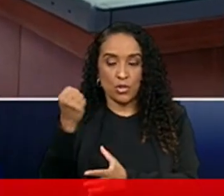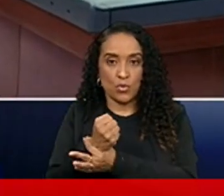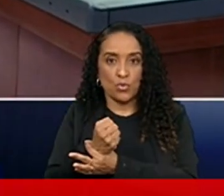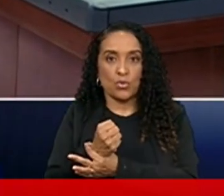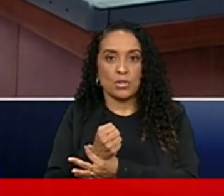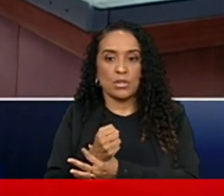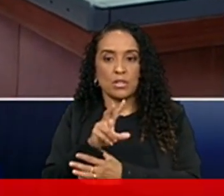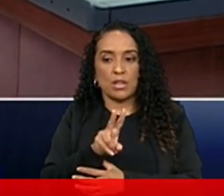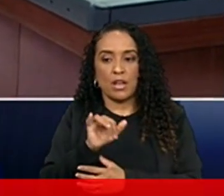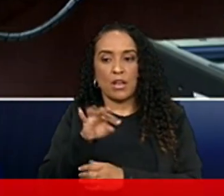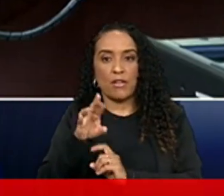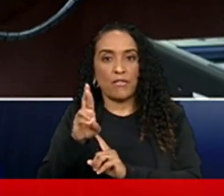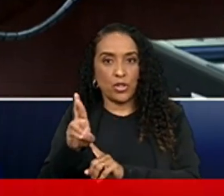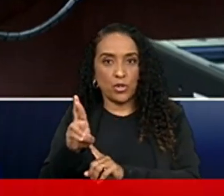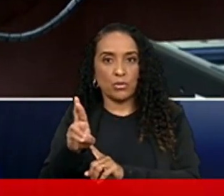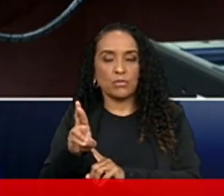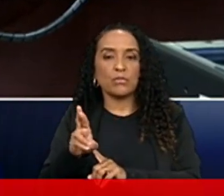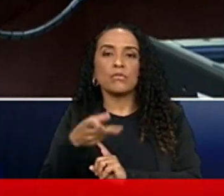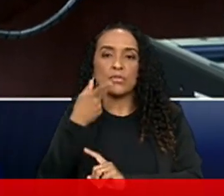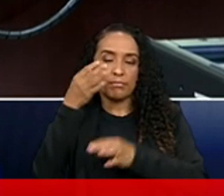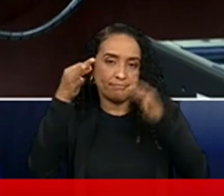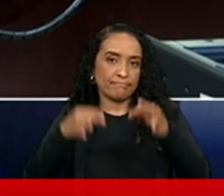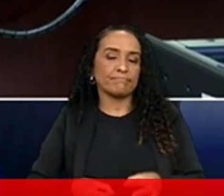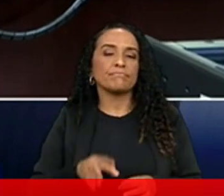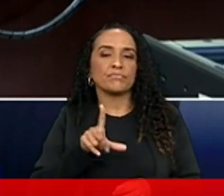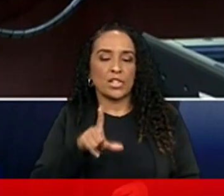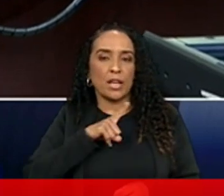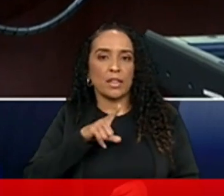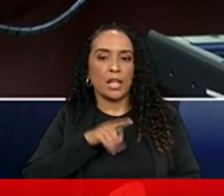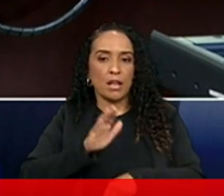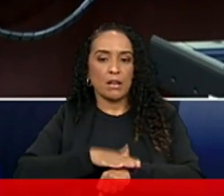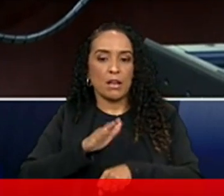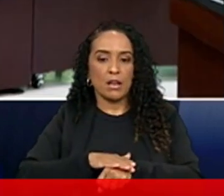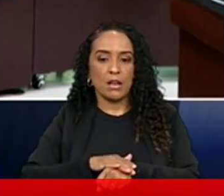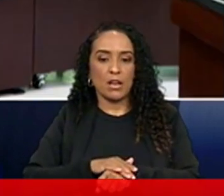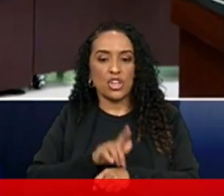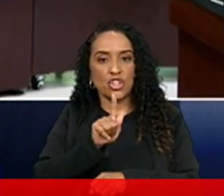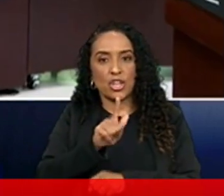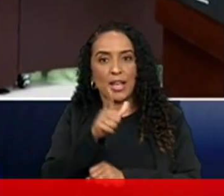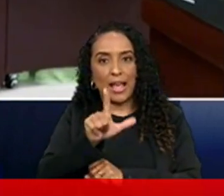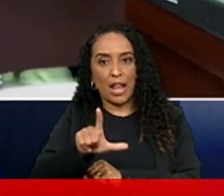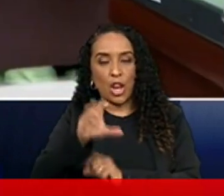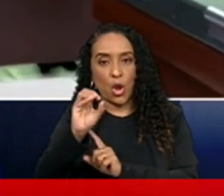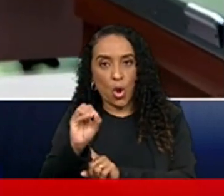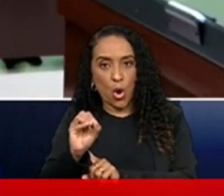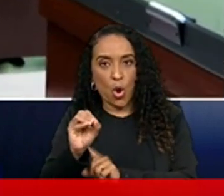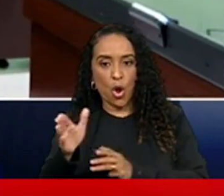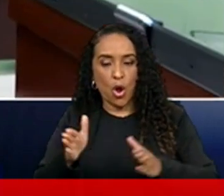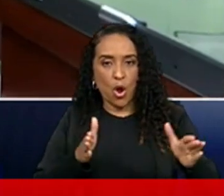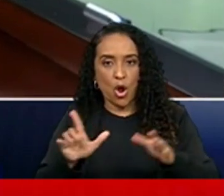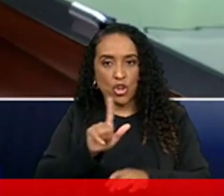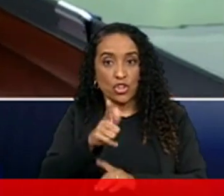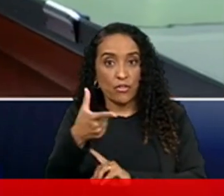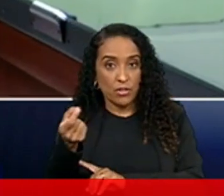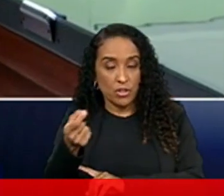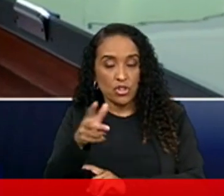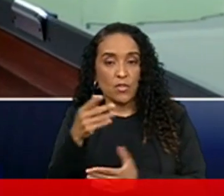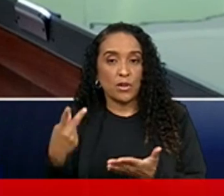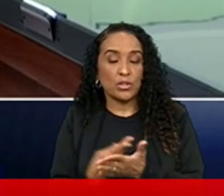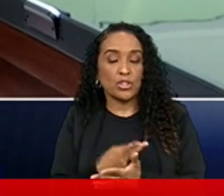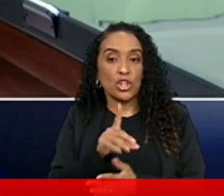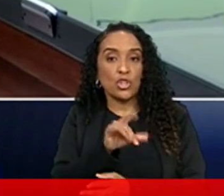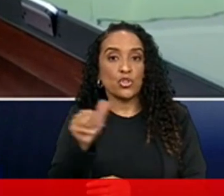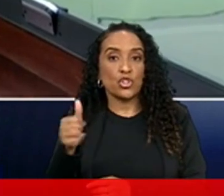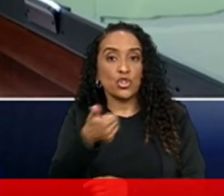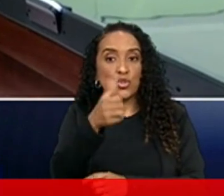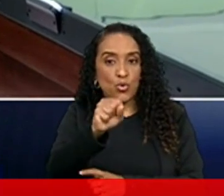Segurança, Vitor Santos, confirmou que haverá uma operação de GLO durante o G20, que acontecerá nos